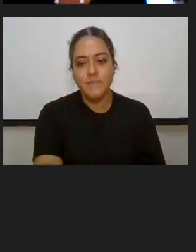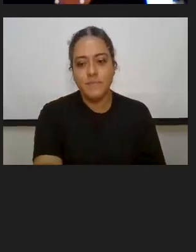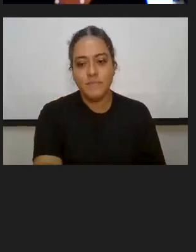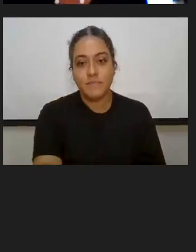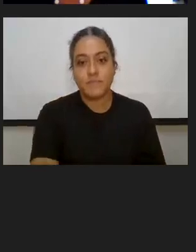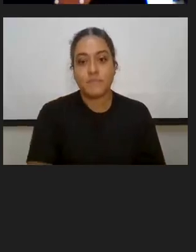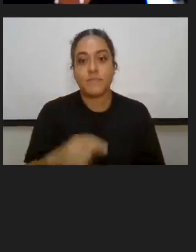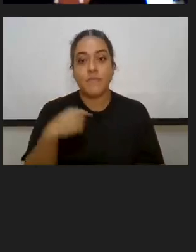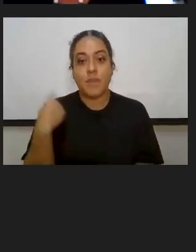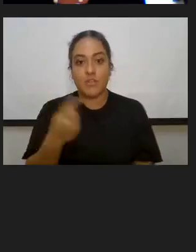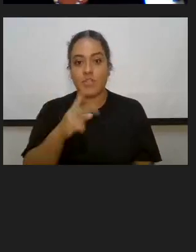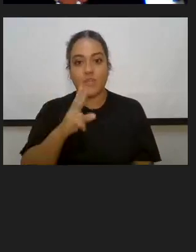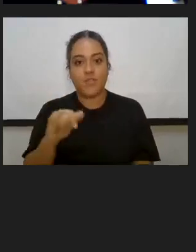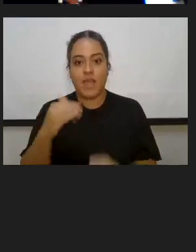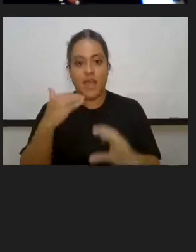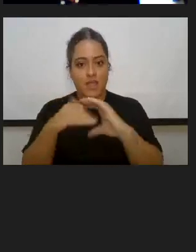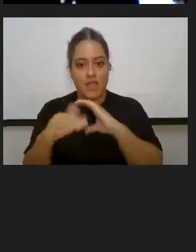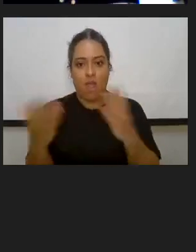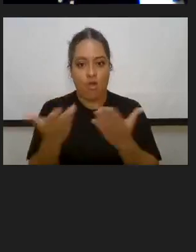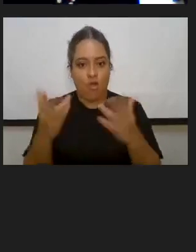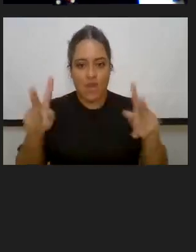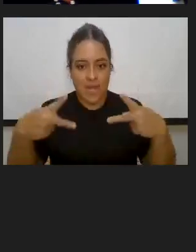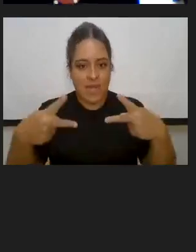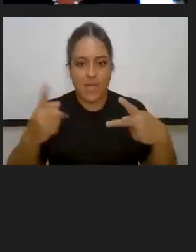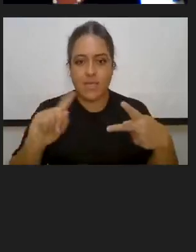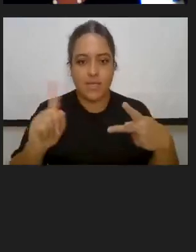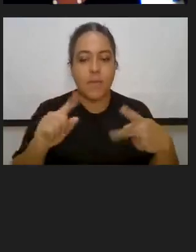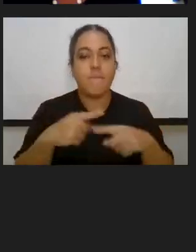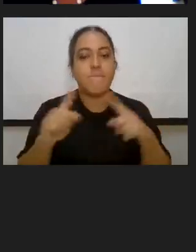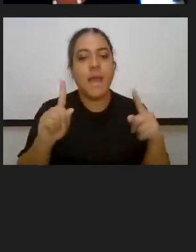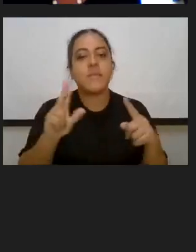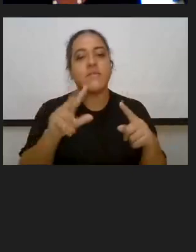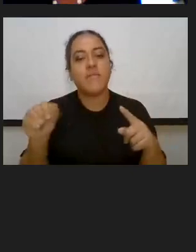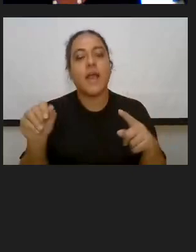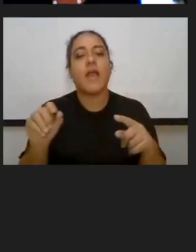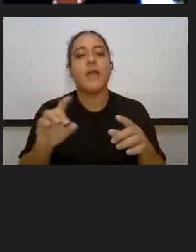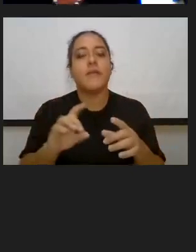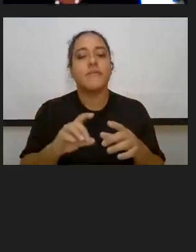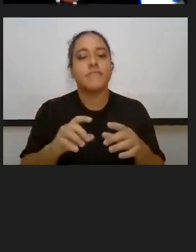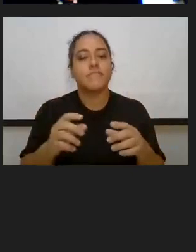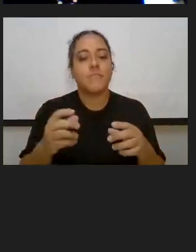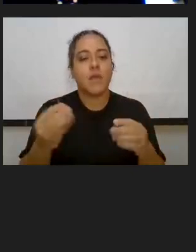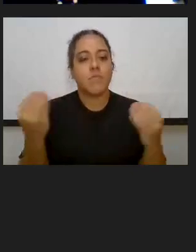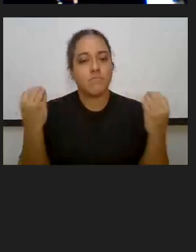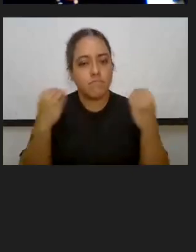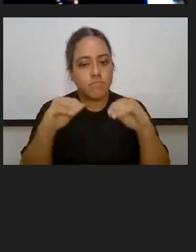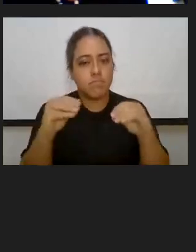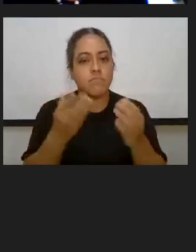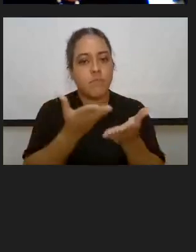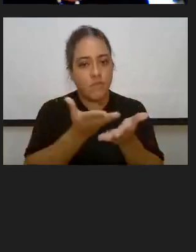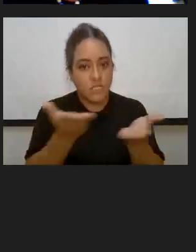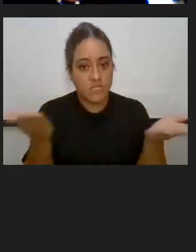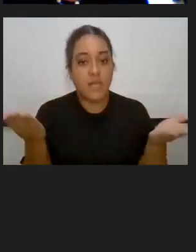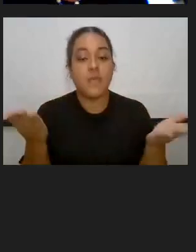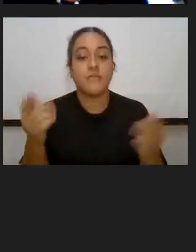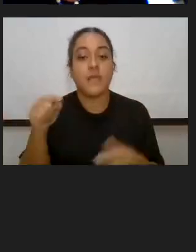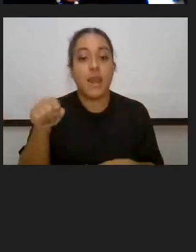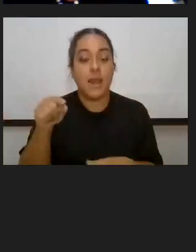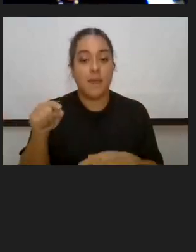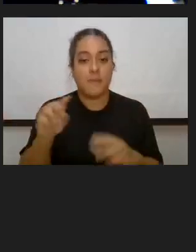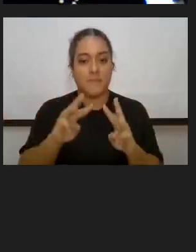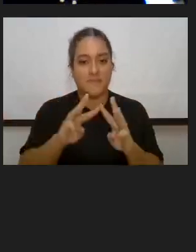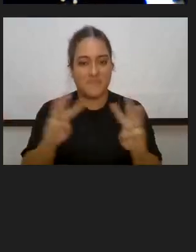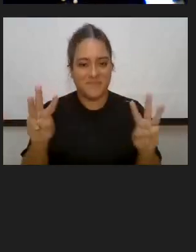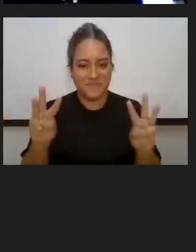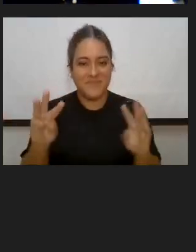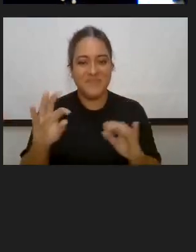aqui agora o link, mas nós vamos disponibilizar ele depois para vocês, provavelmente lá na página do IFES,